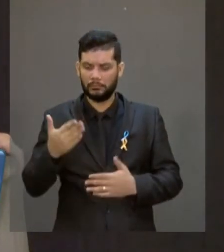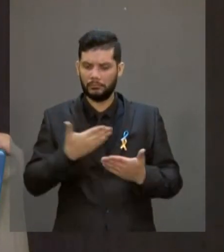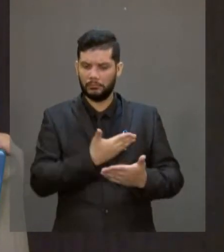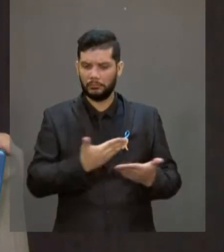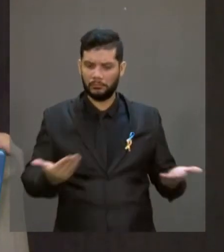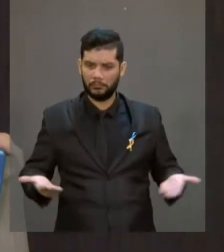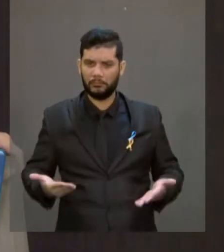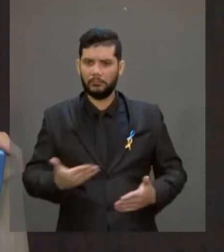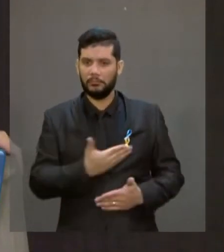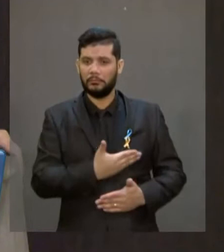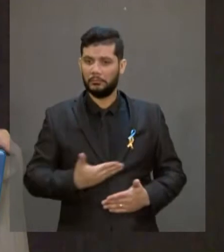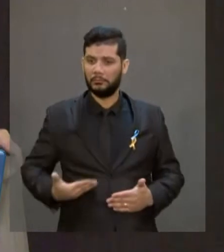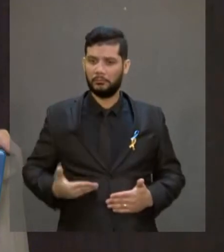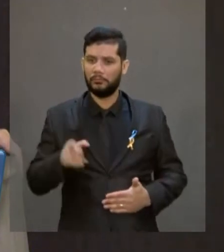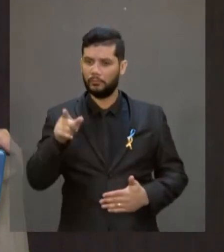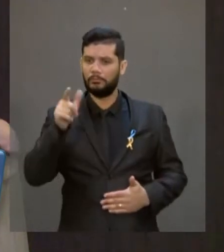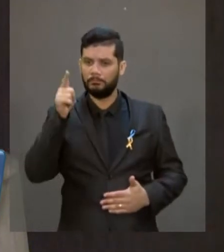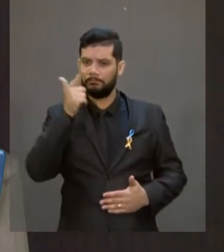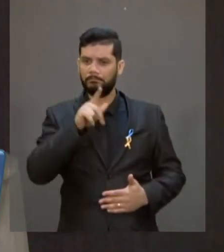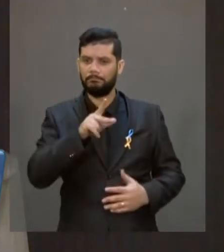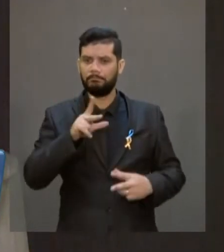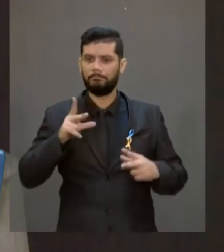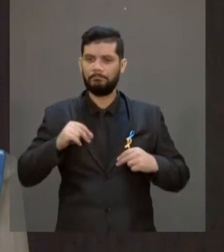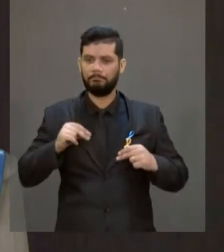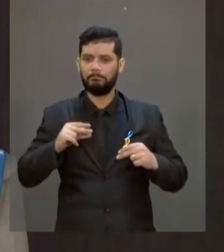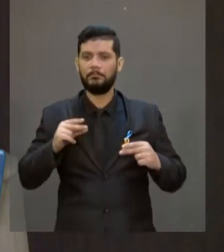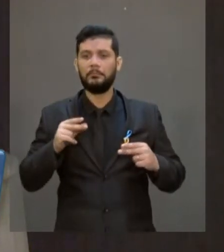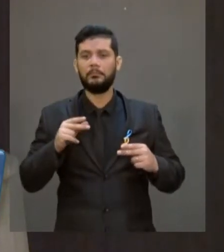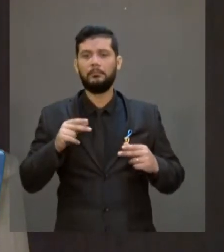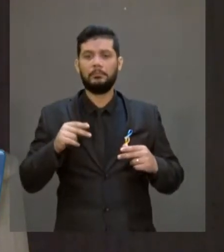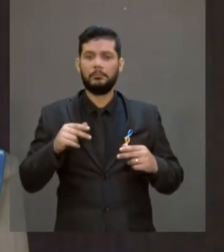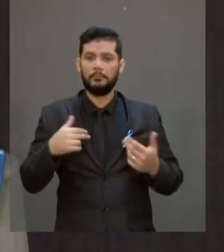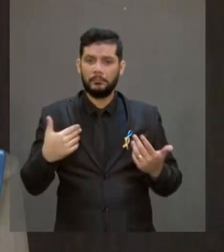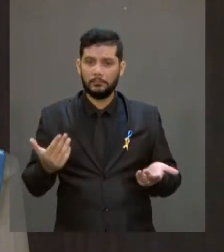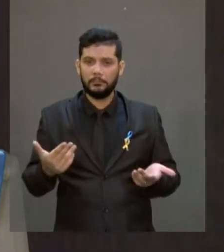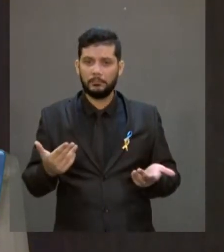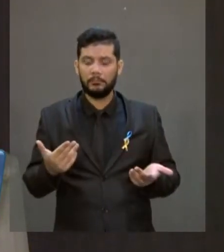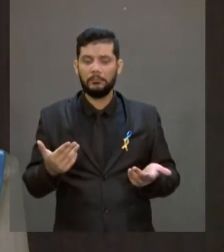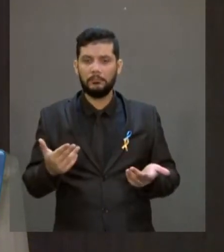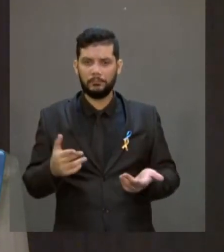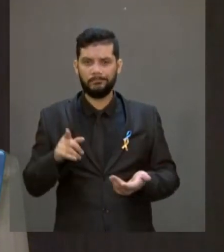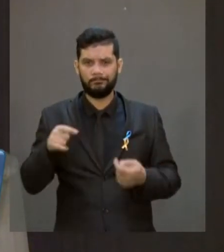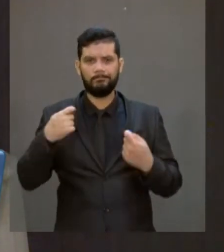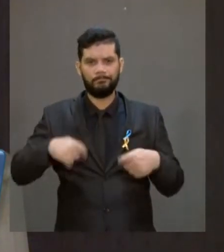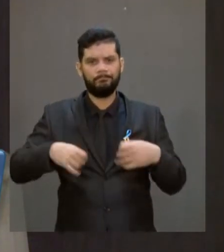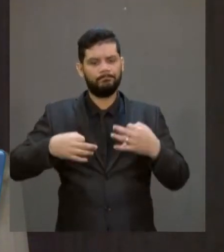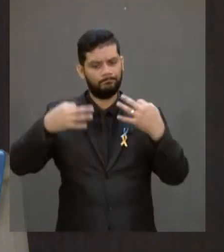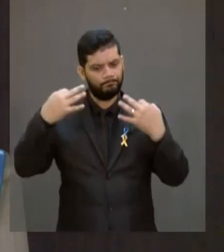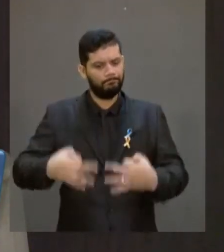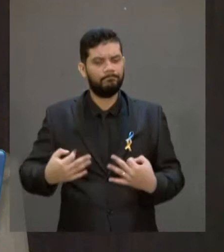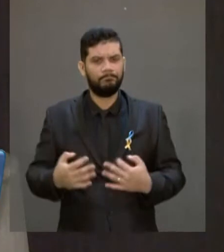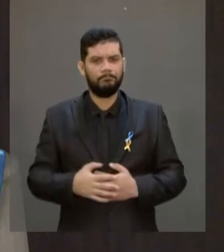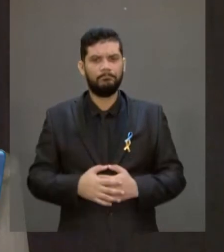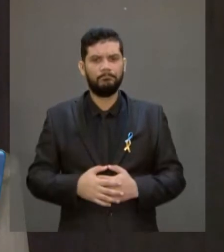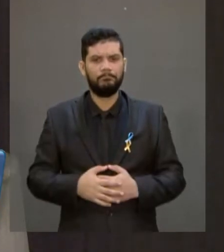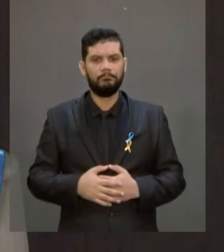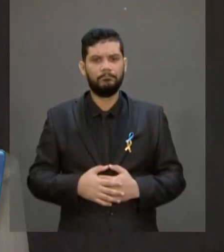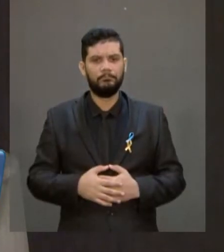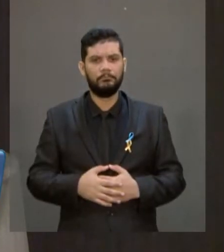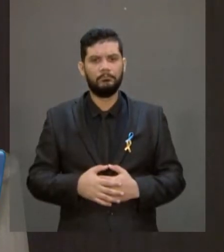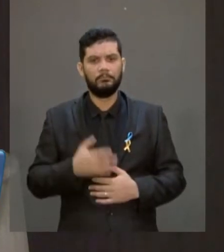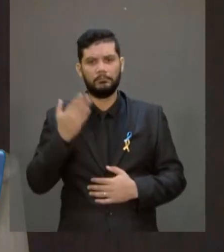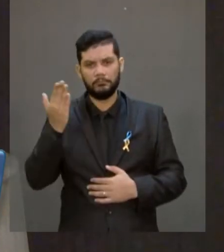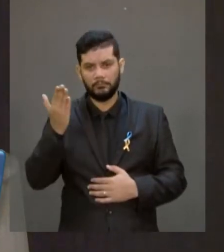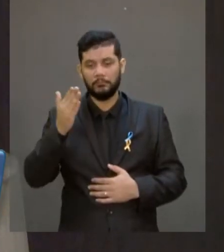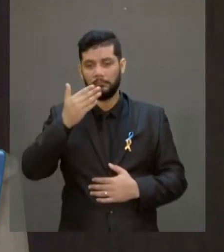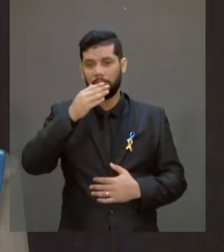lhe é merecedor, com serenidade, mas com assertividade. Governador Camilo